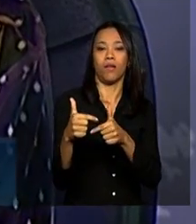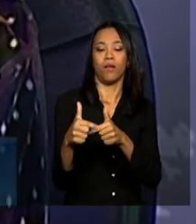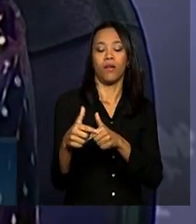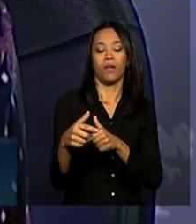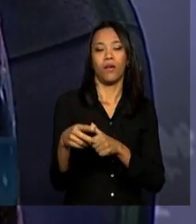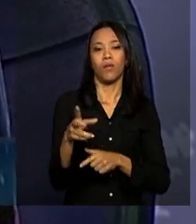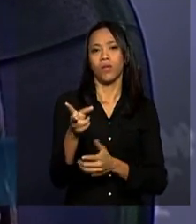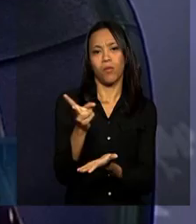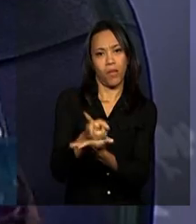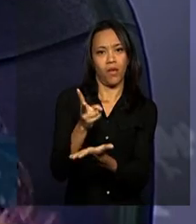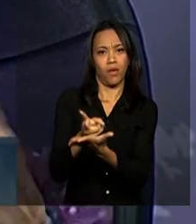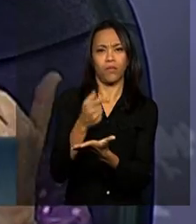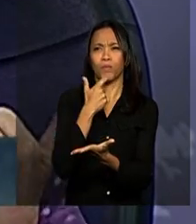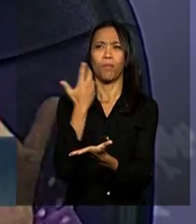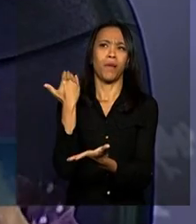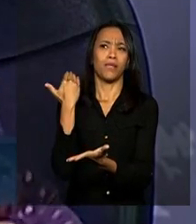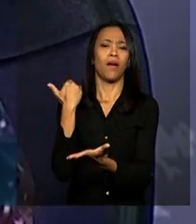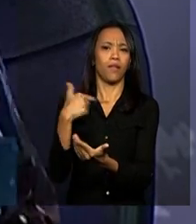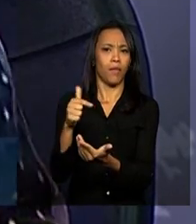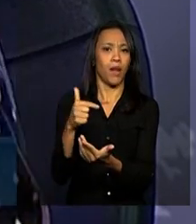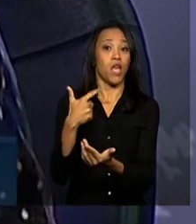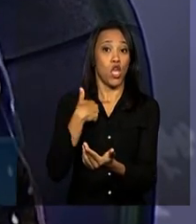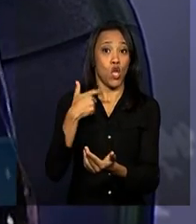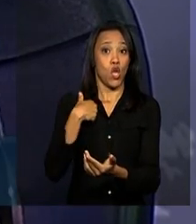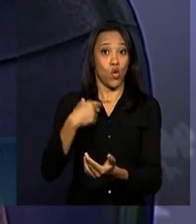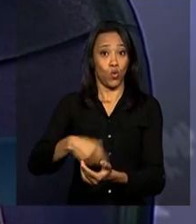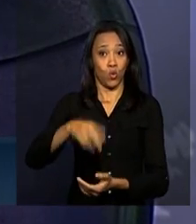mesmo departamento, e eu sou chefa dele lá.